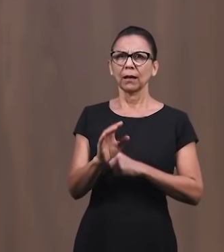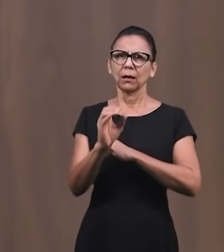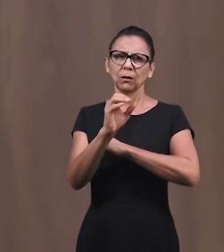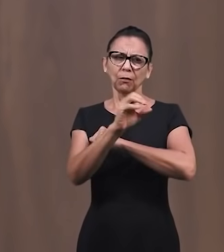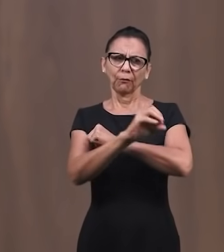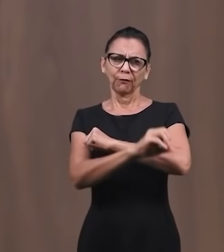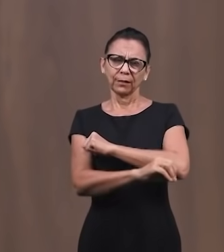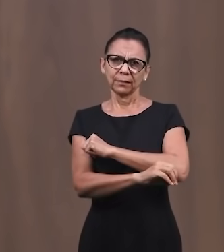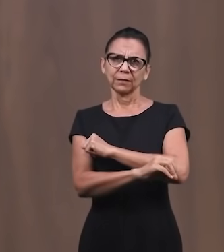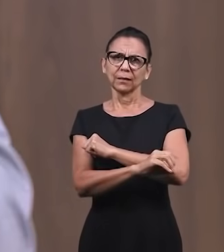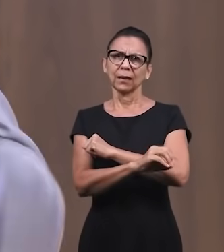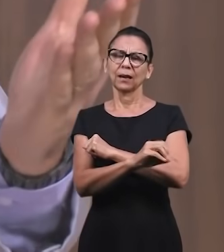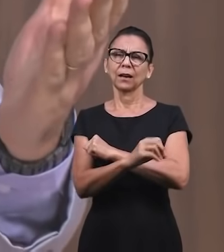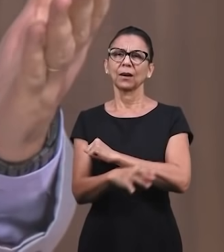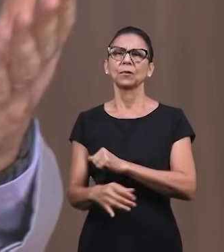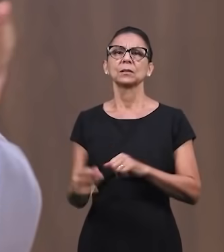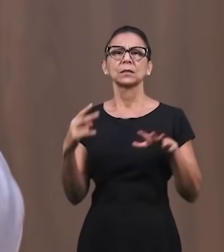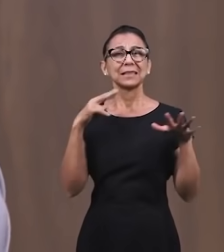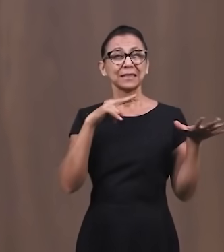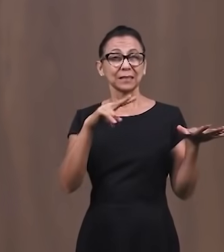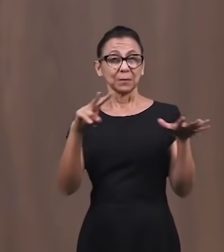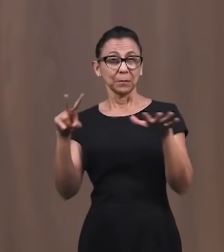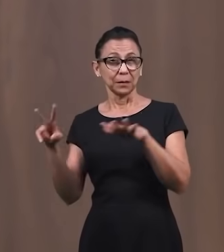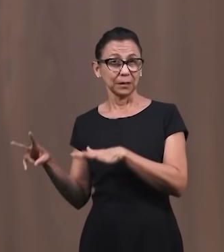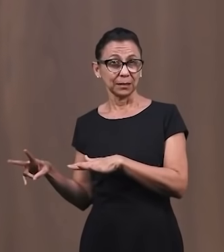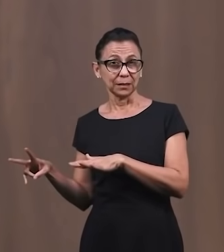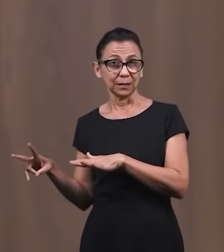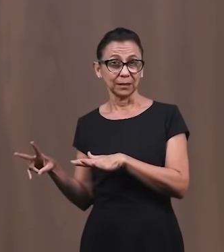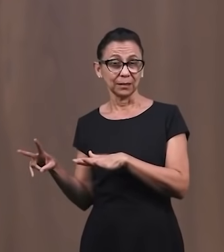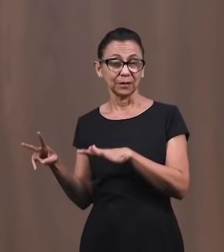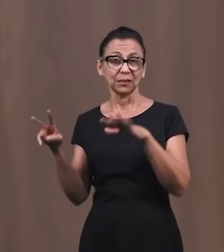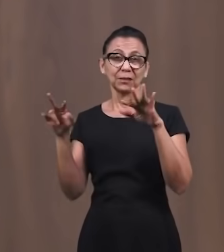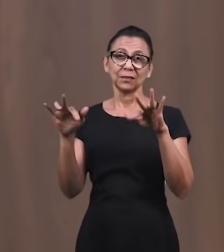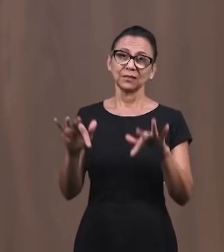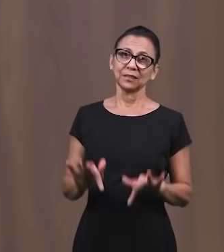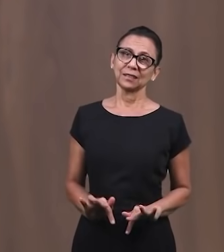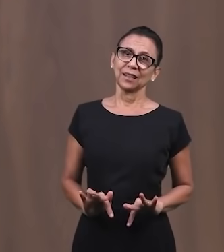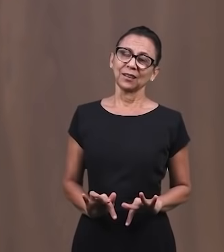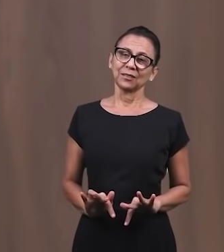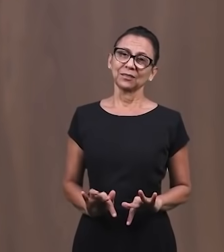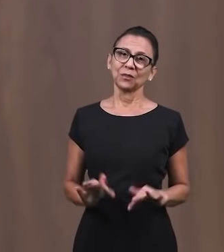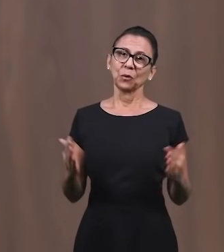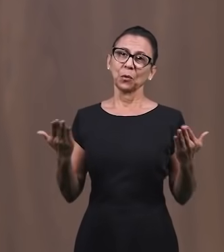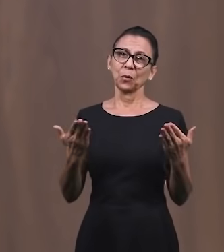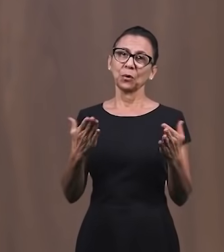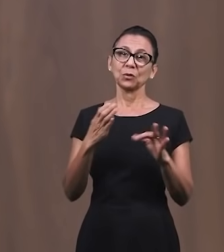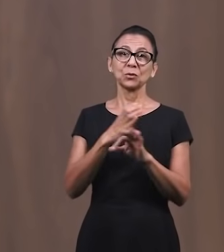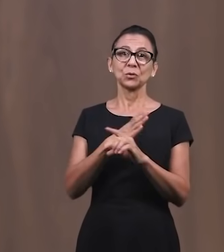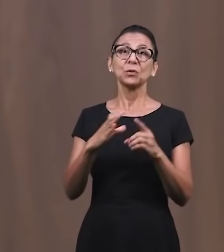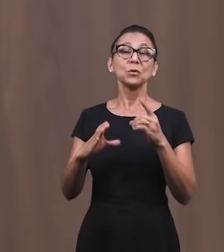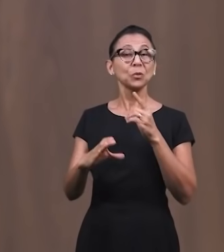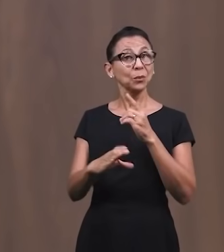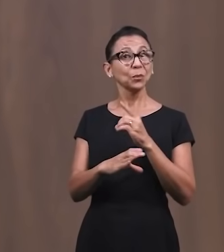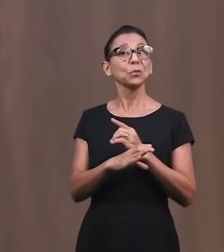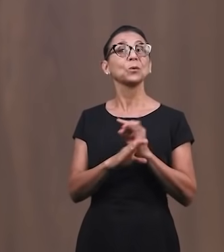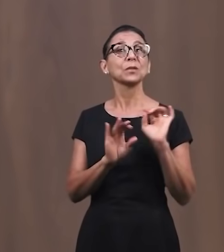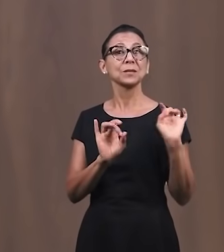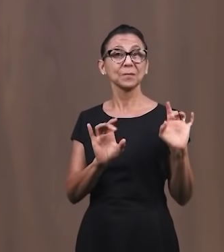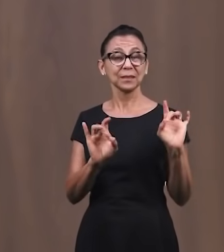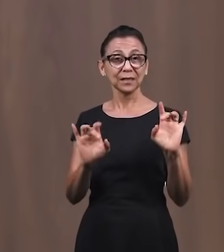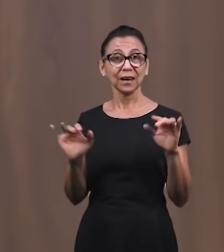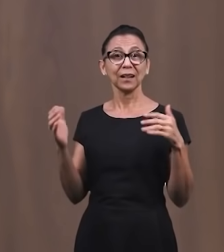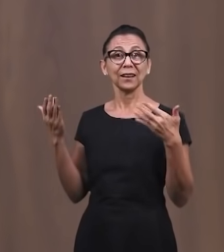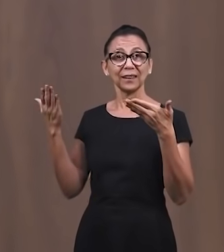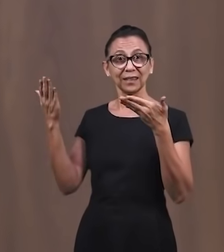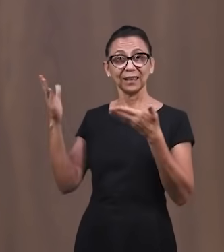dizer. No final desta semana que se transcorreu, estamos chegando à hora de cultuar a Deus. Que coisa boa, que